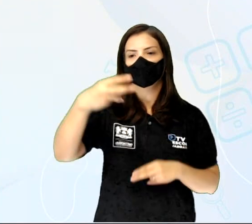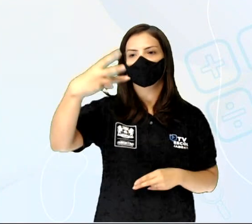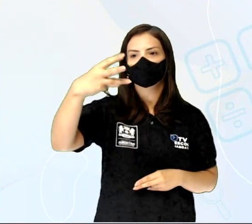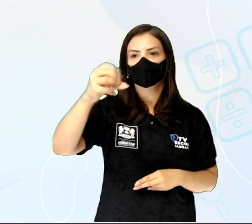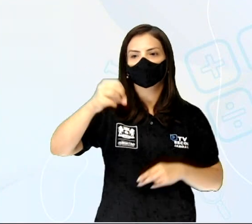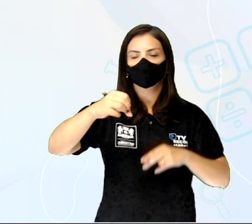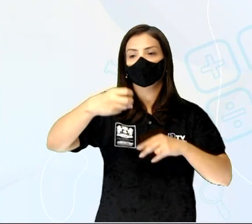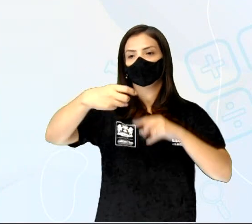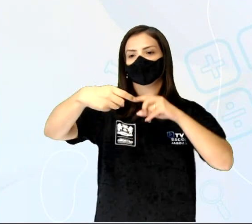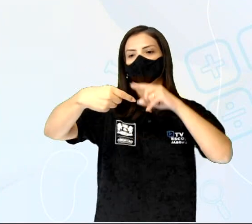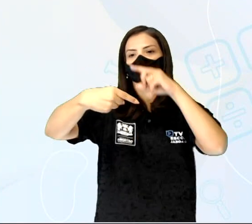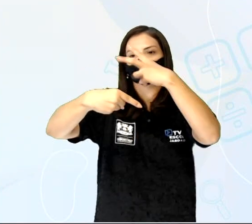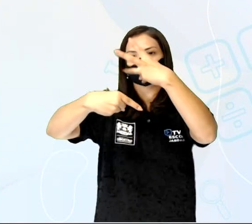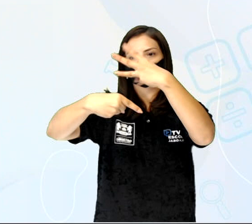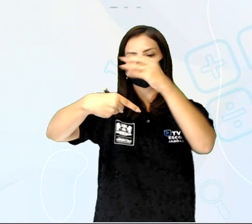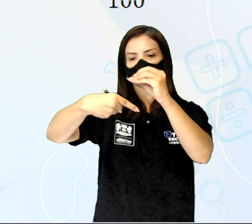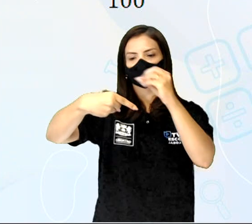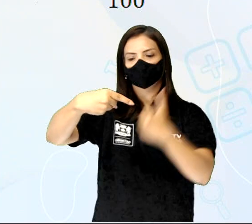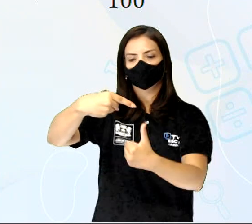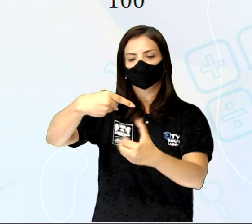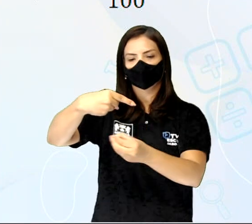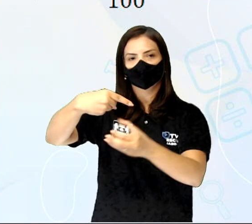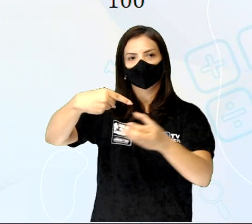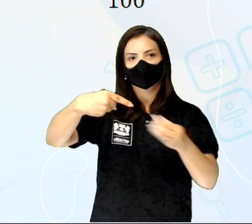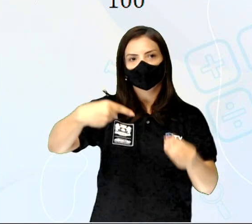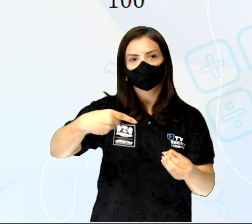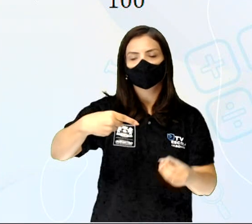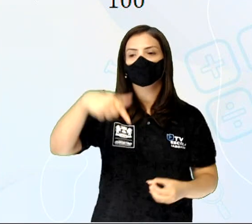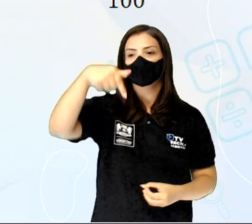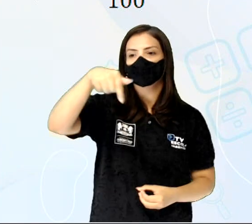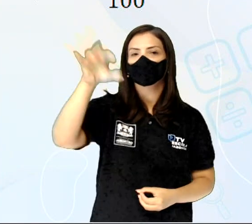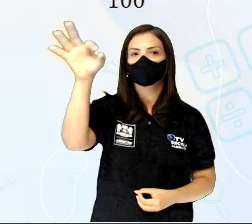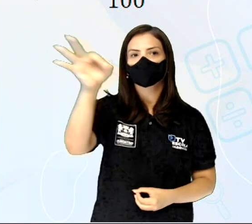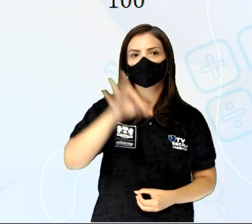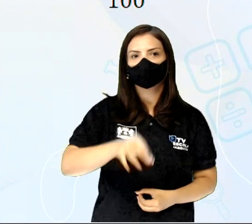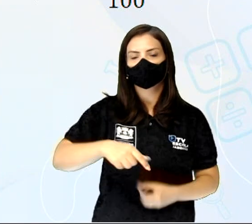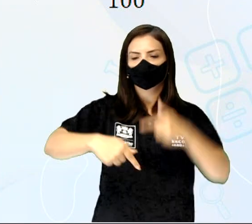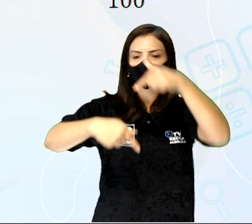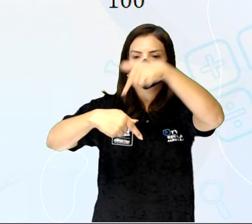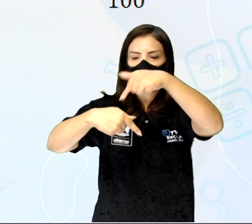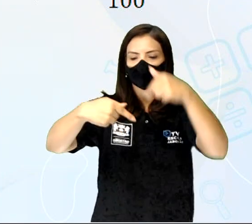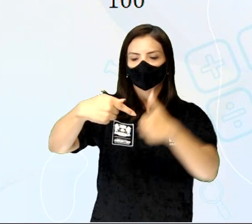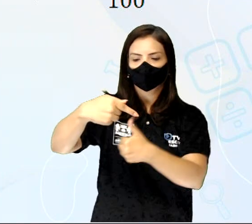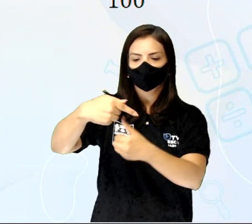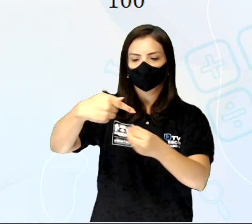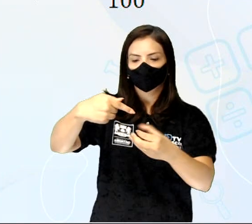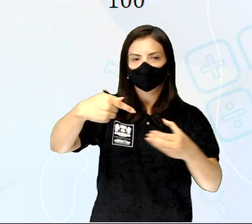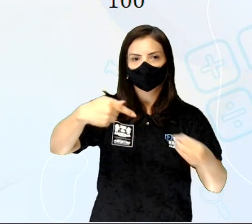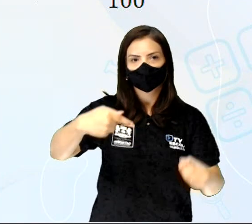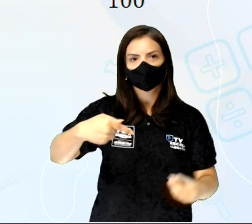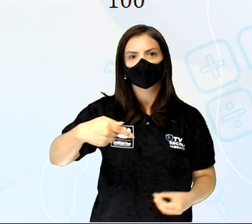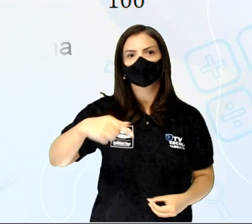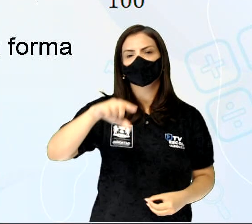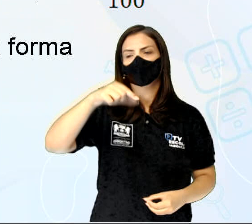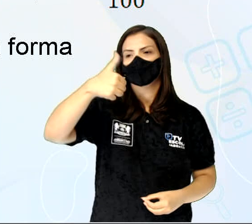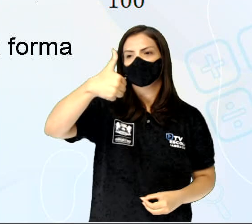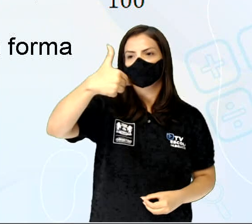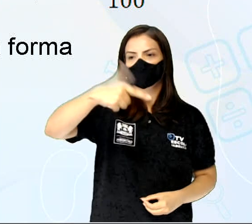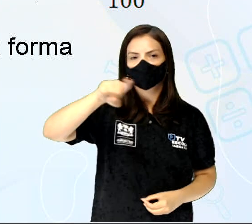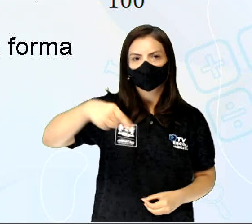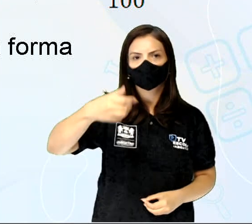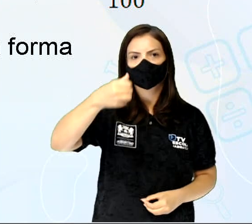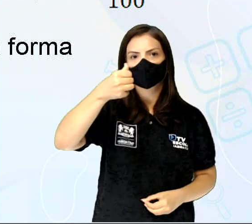temos 7%, que é 7 sobre 100. Nós temos 12,6%, que é 12,6 sobre